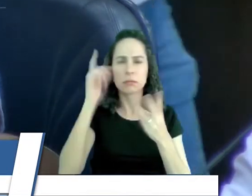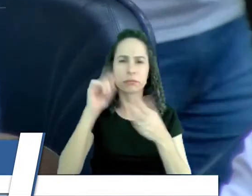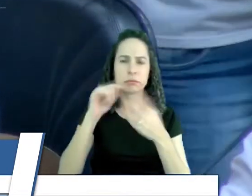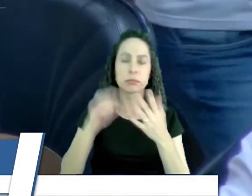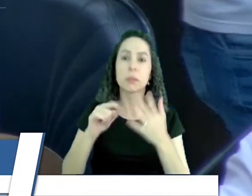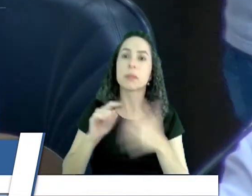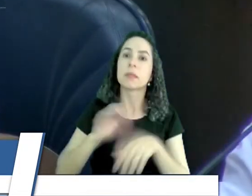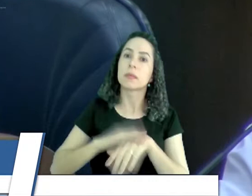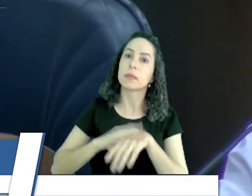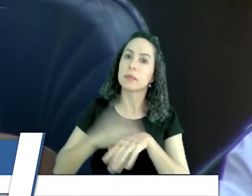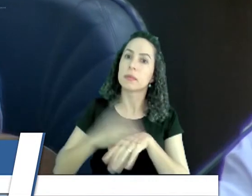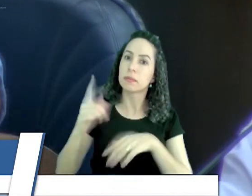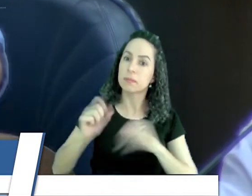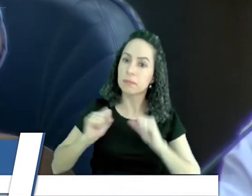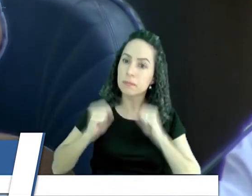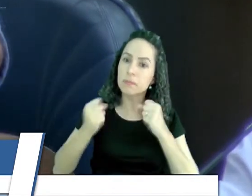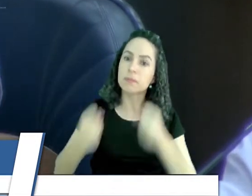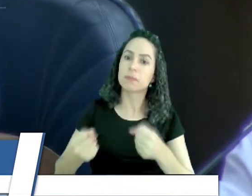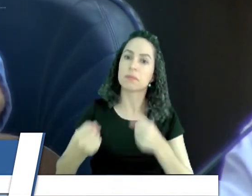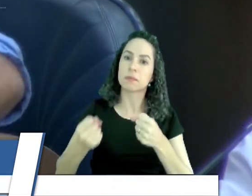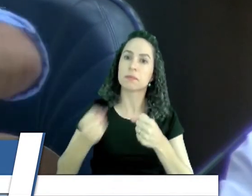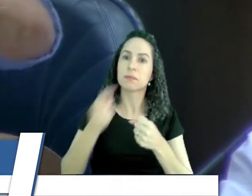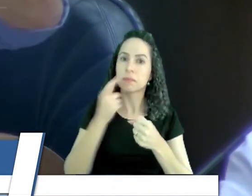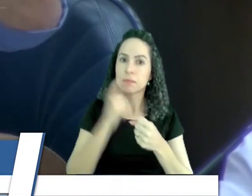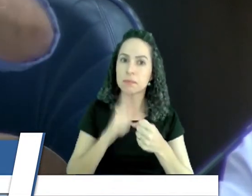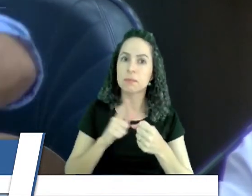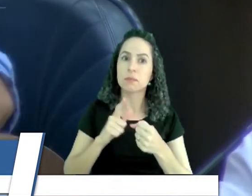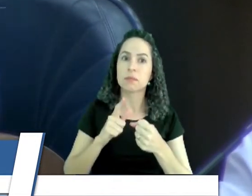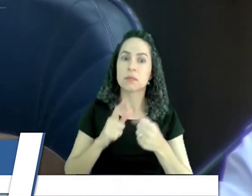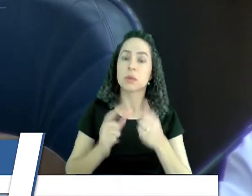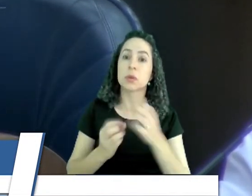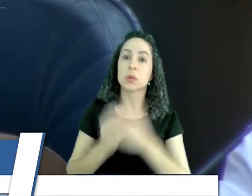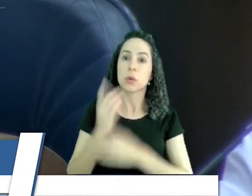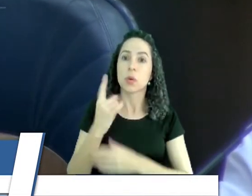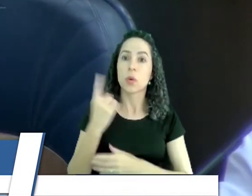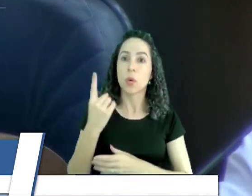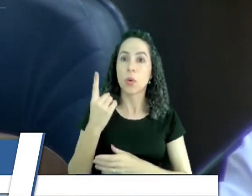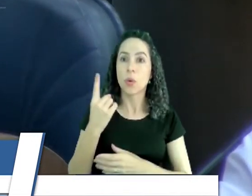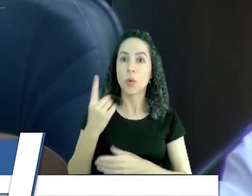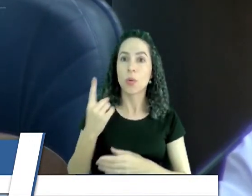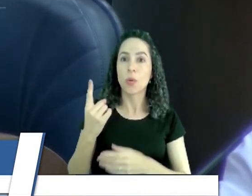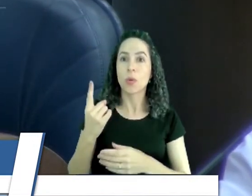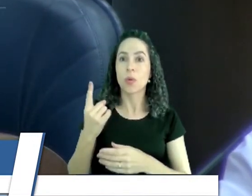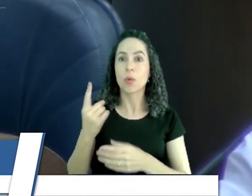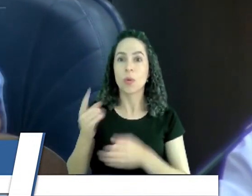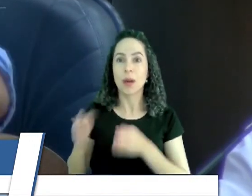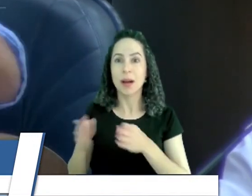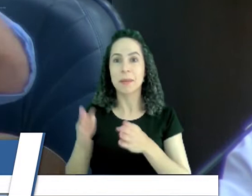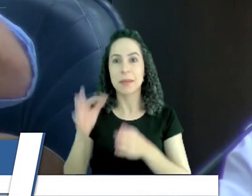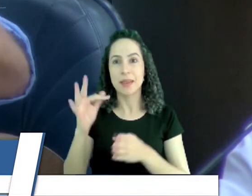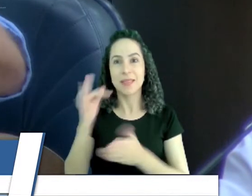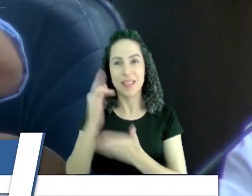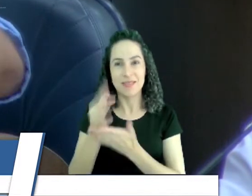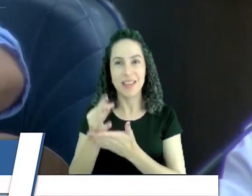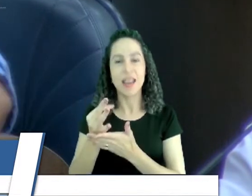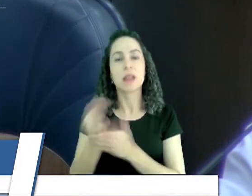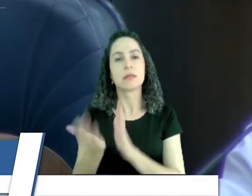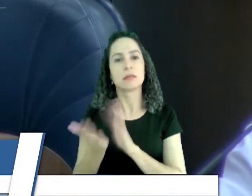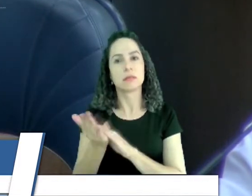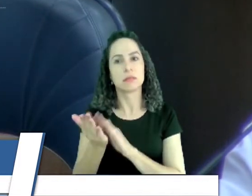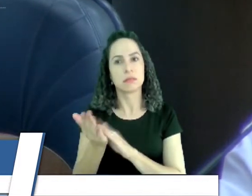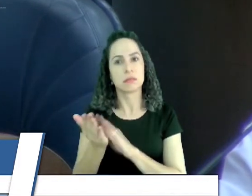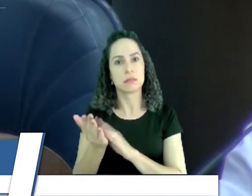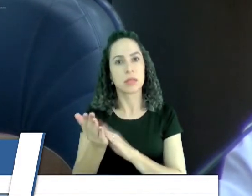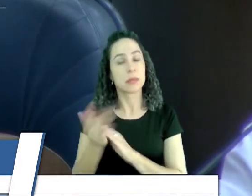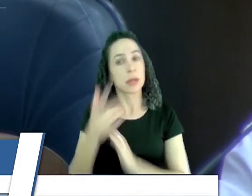de Vossa Senhoria muito grande quando instituiu um dos portais do Caminho da Fé aqui. Parabéns. Não pode